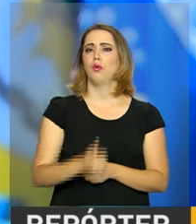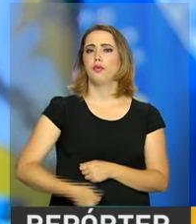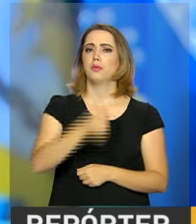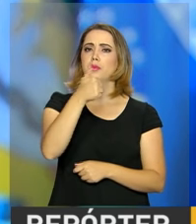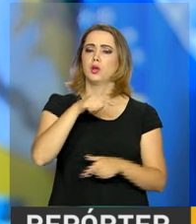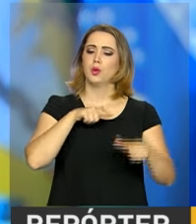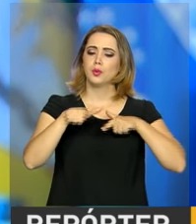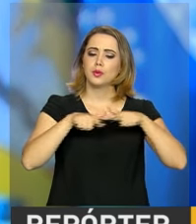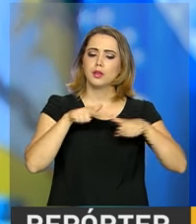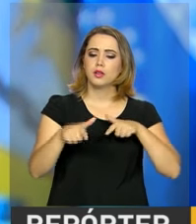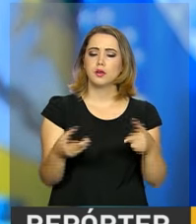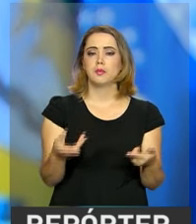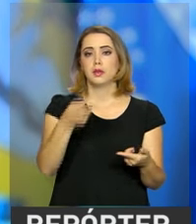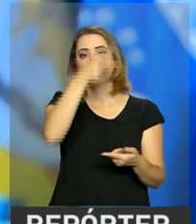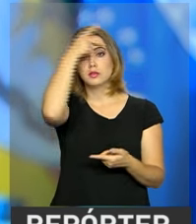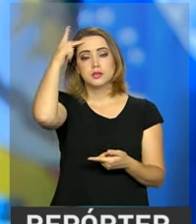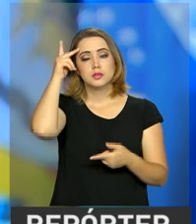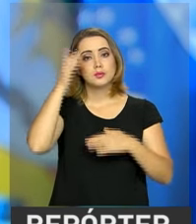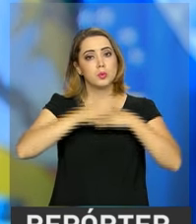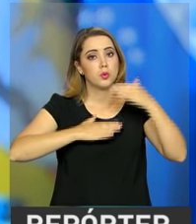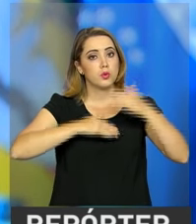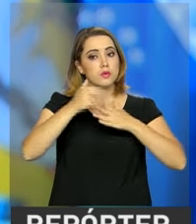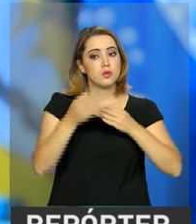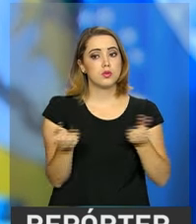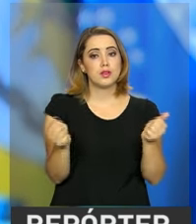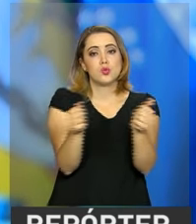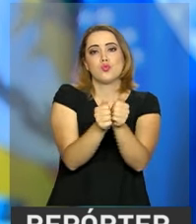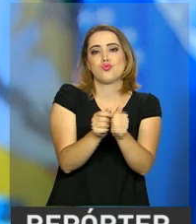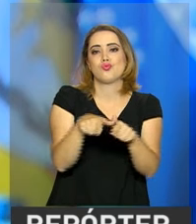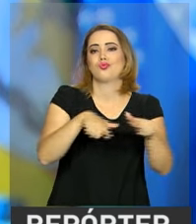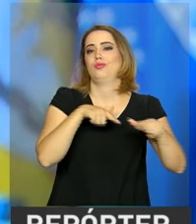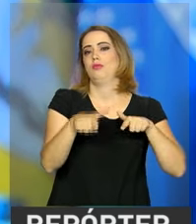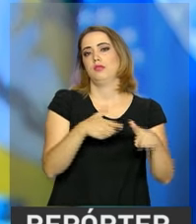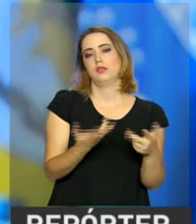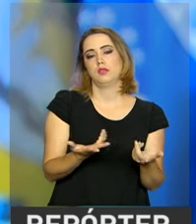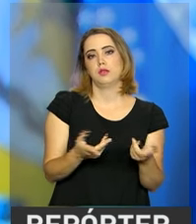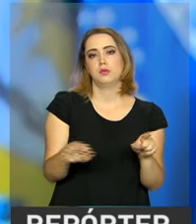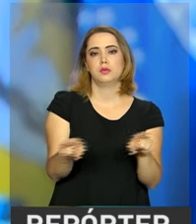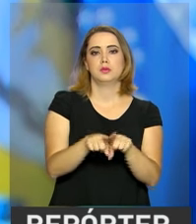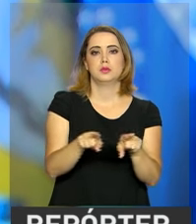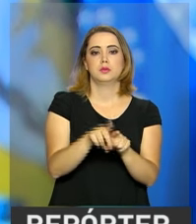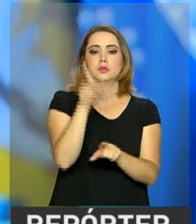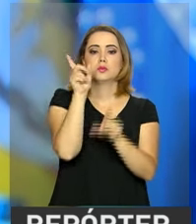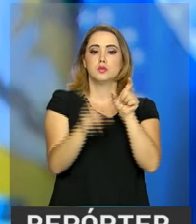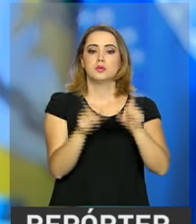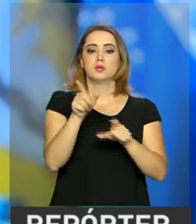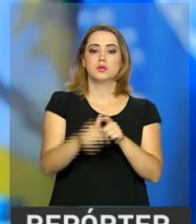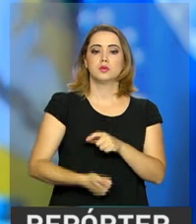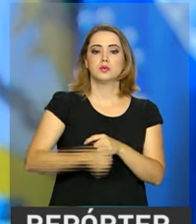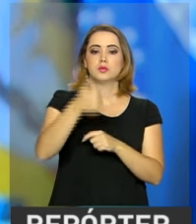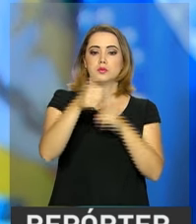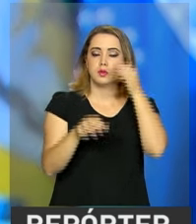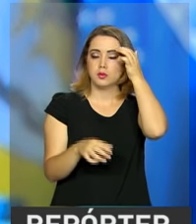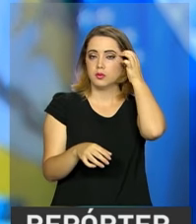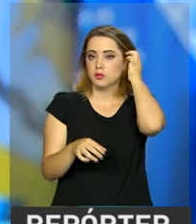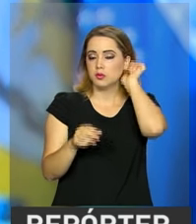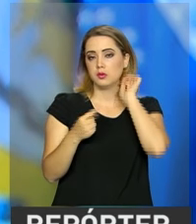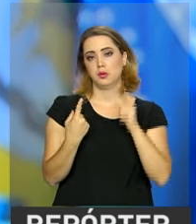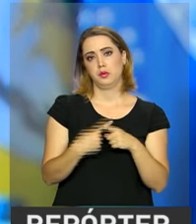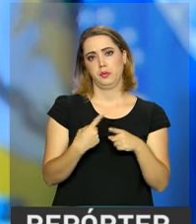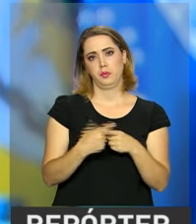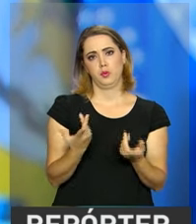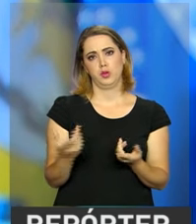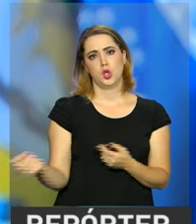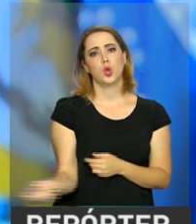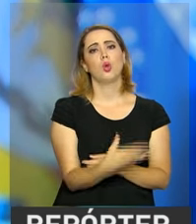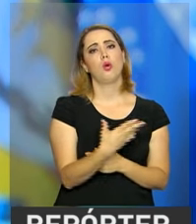para os profissionais que atuam diretamente no SAMU, mas também para o usuário, ele acaba por qualificar por ter uma estrutura melhor, com